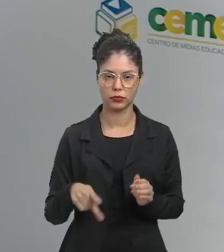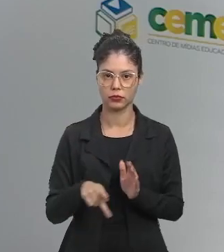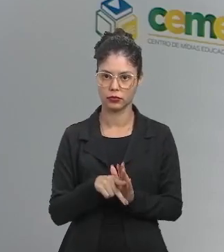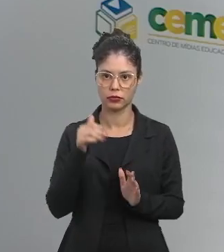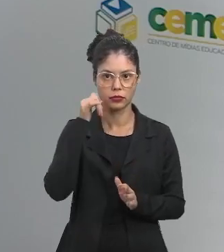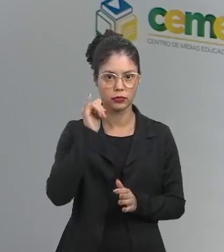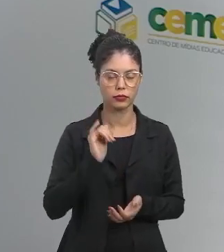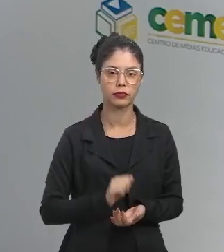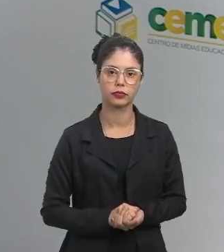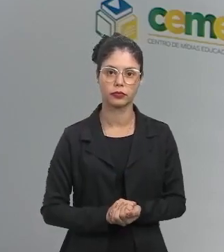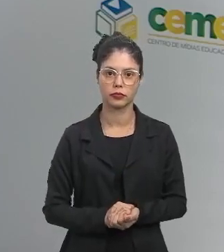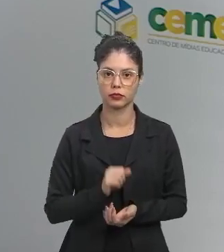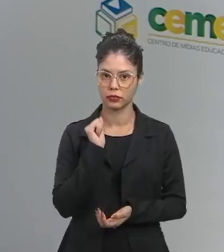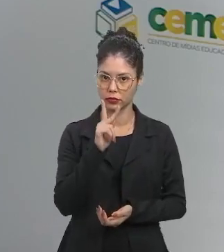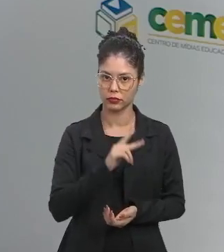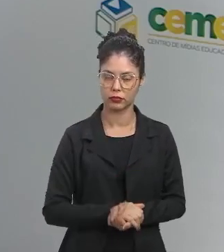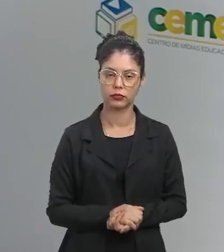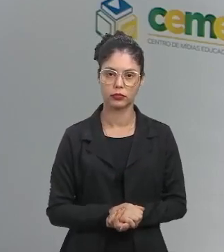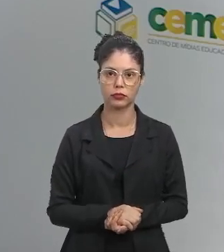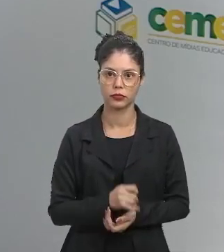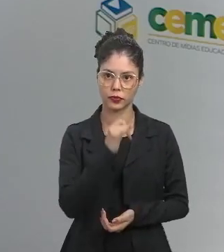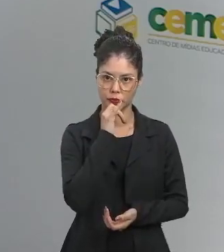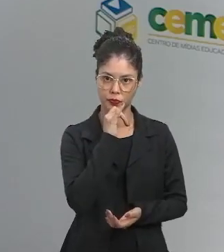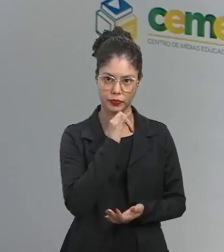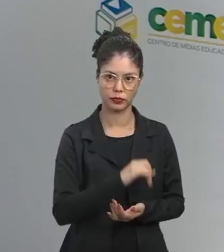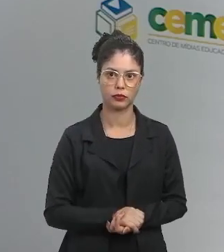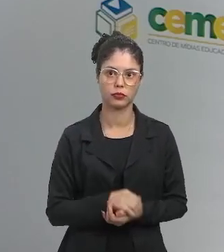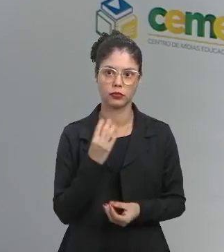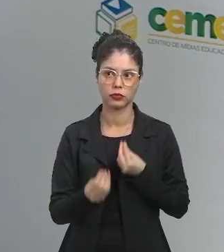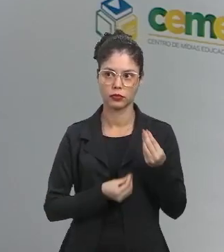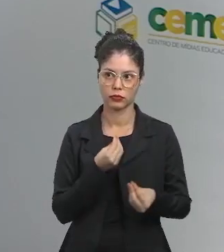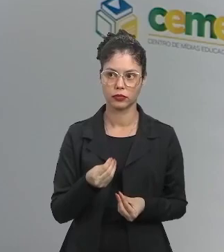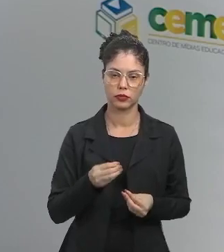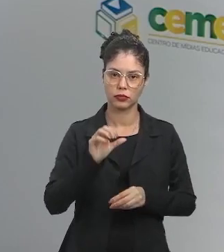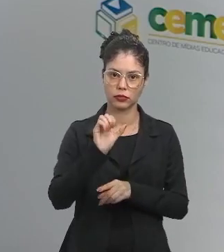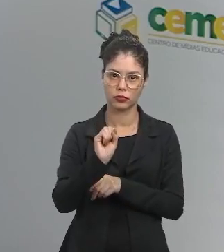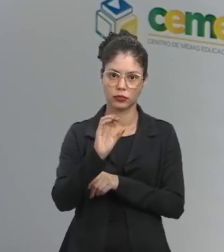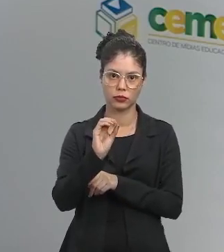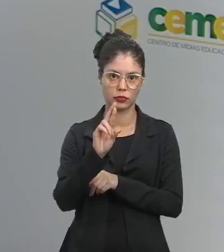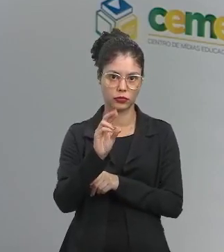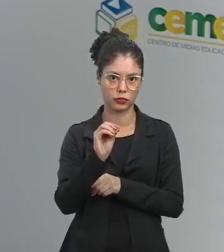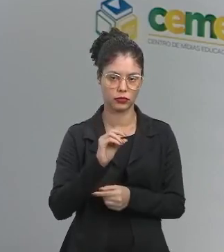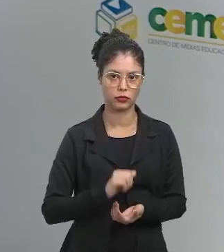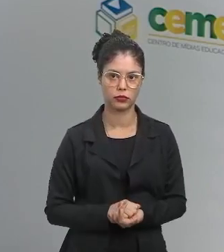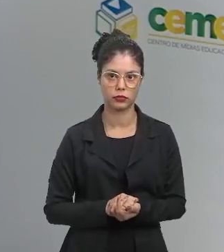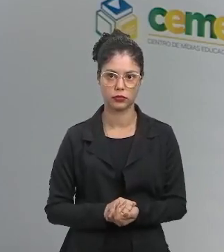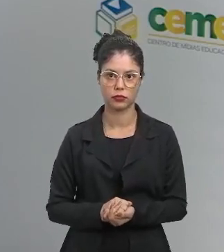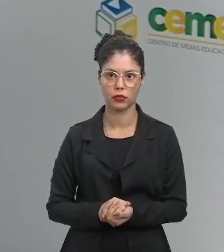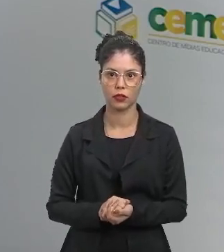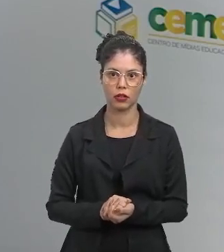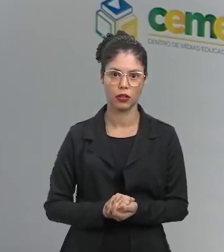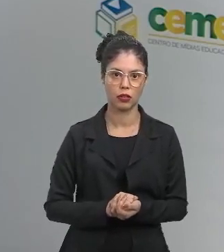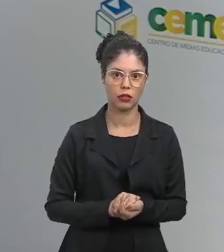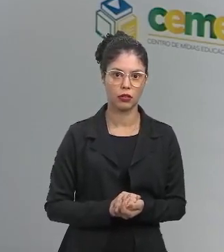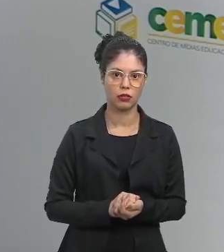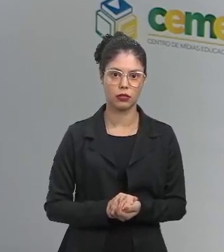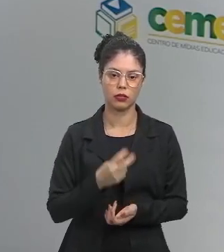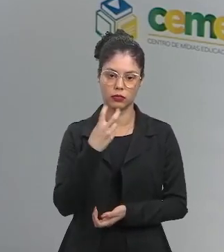previamente produzidos. Ok? Por exemplo, como assim o soro, professor? O indivíduo levou uma picada de